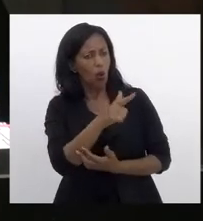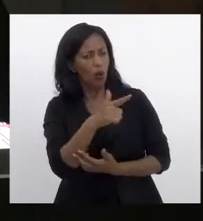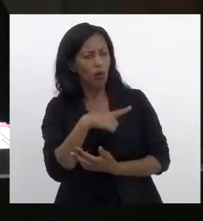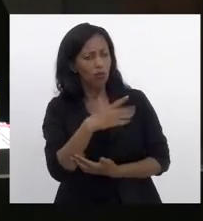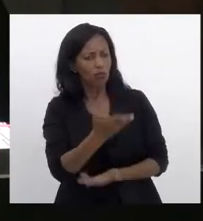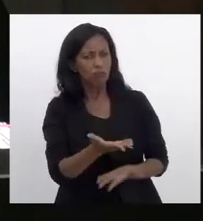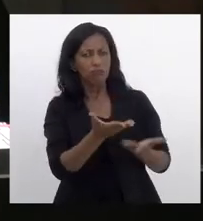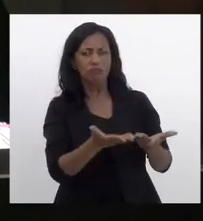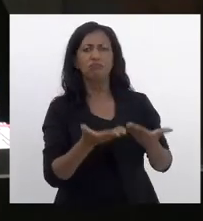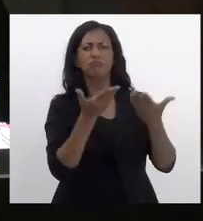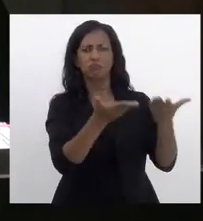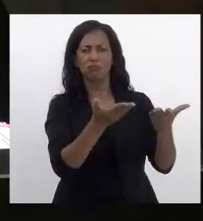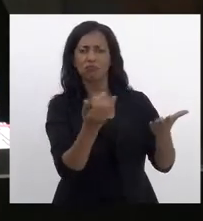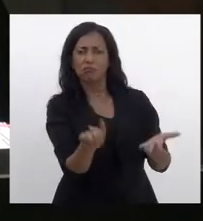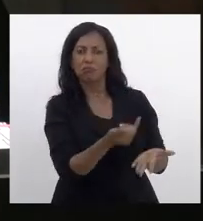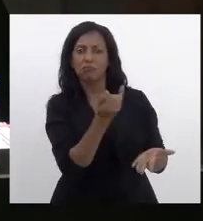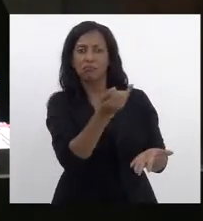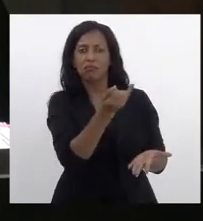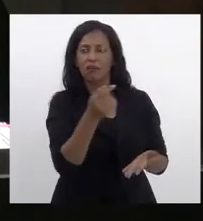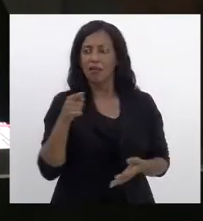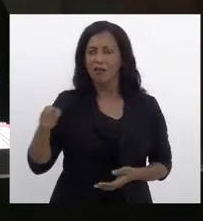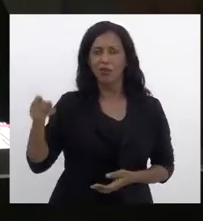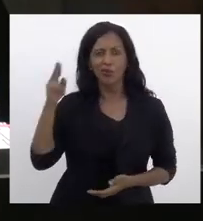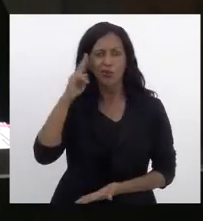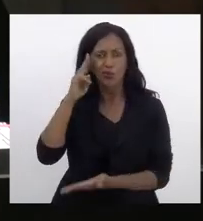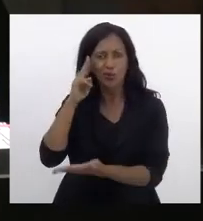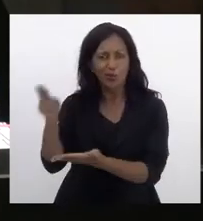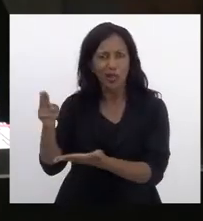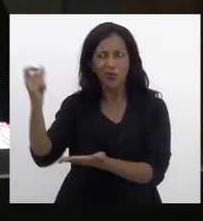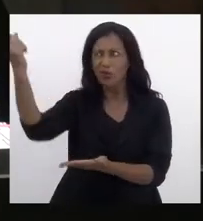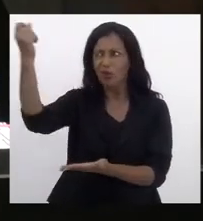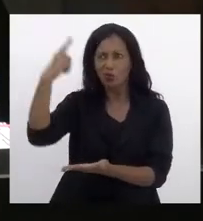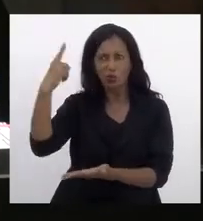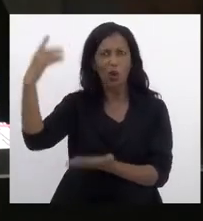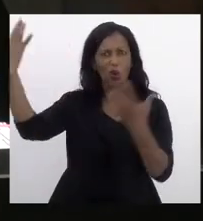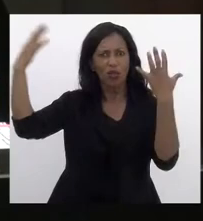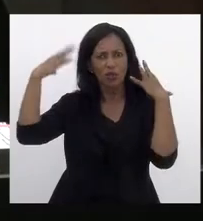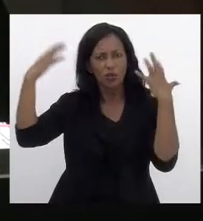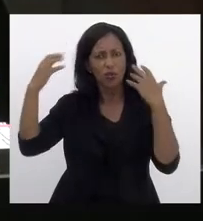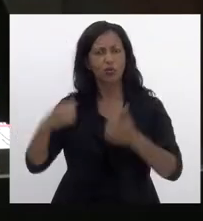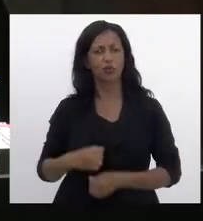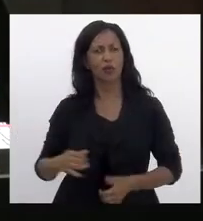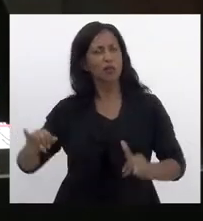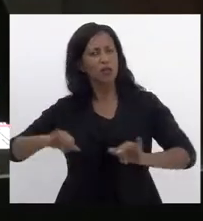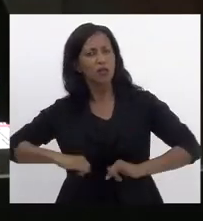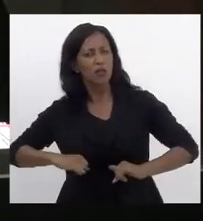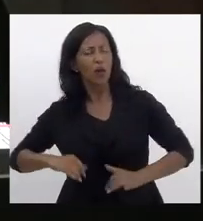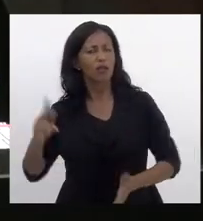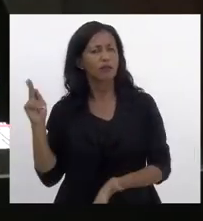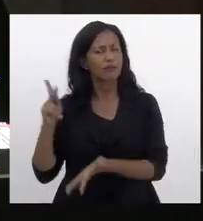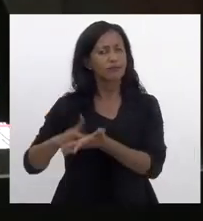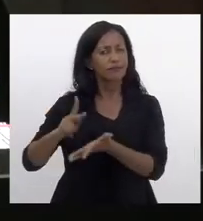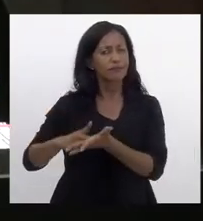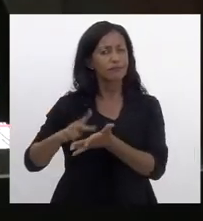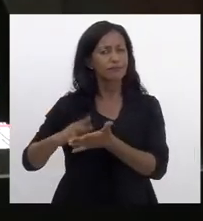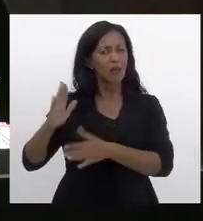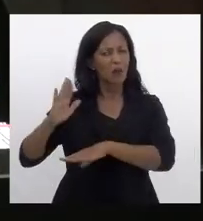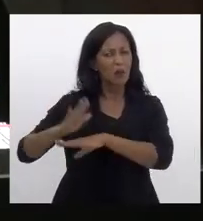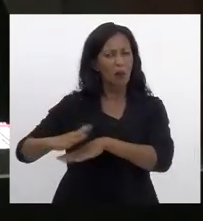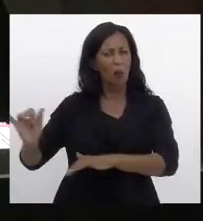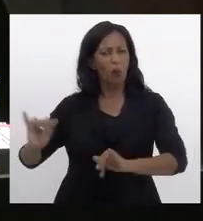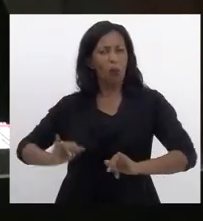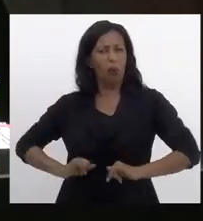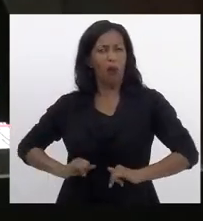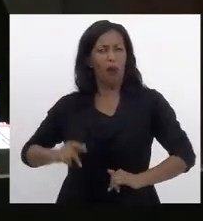louvável que o coronel realmente tenha. Mas e o praça, que fica no sol, na chuva, que sofre realmente. O mais abatido é